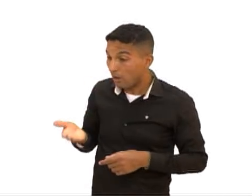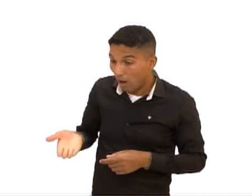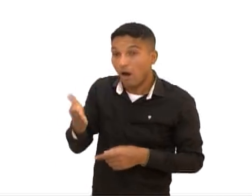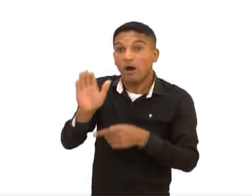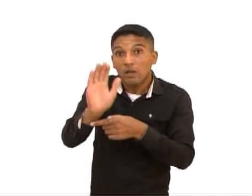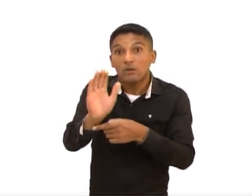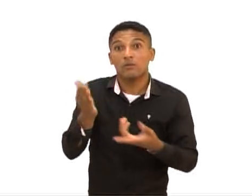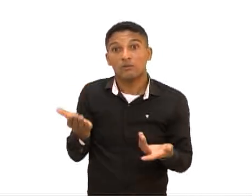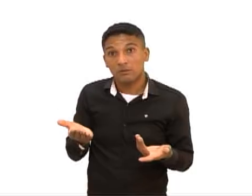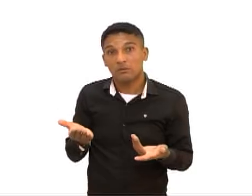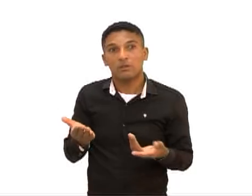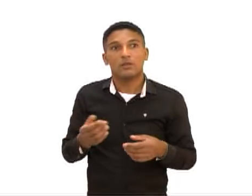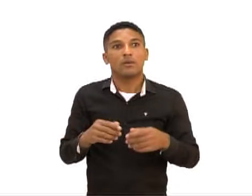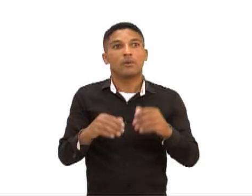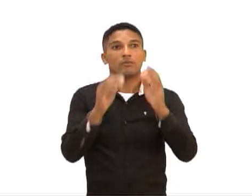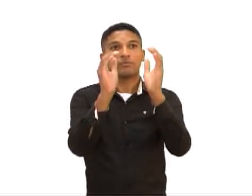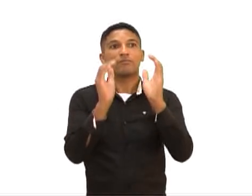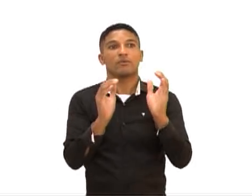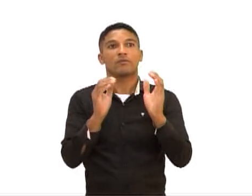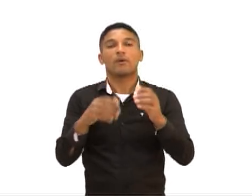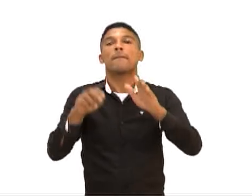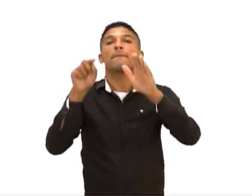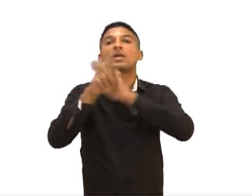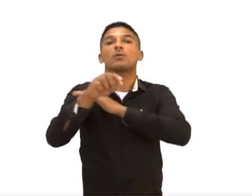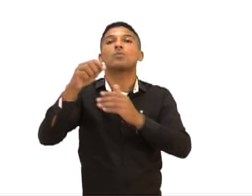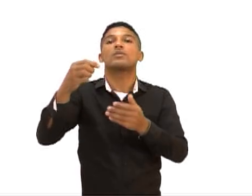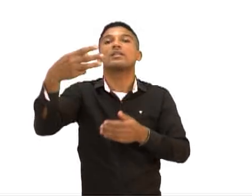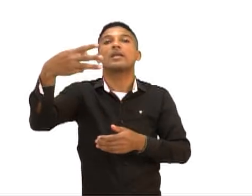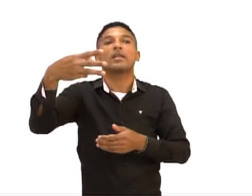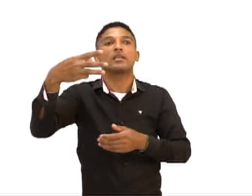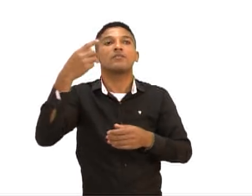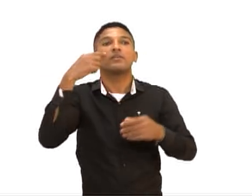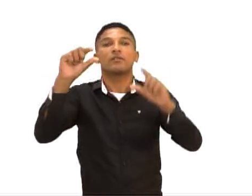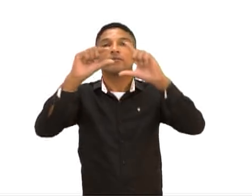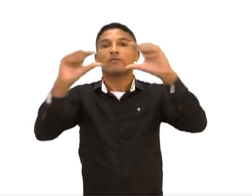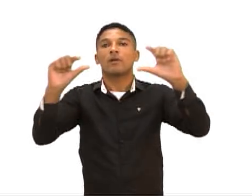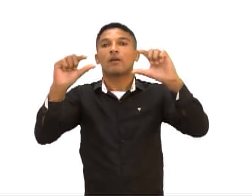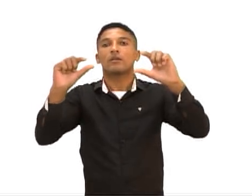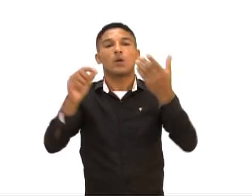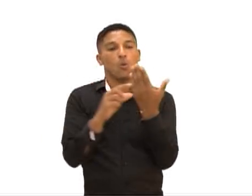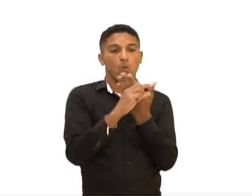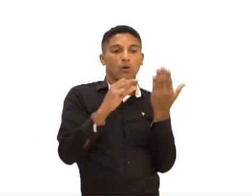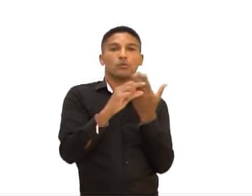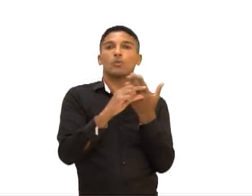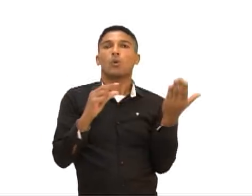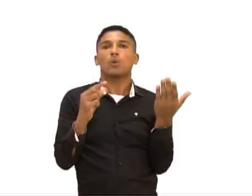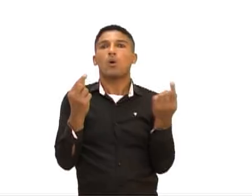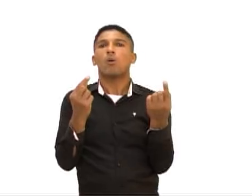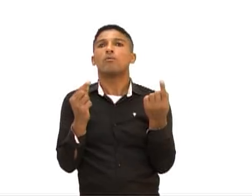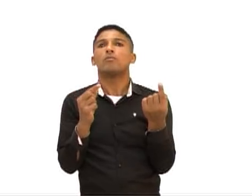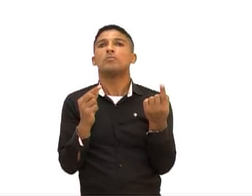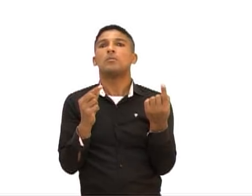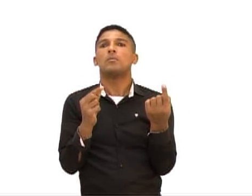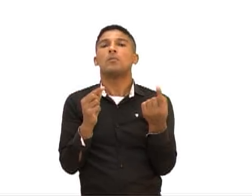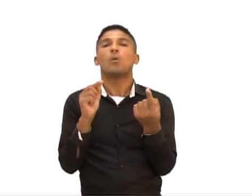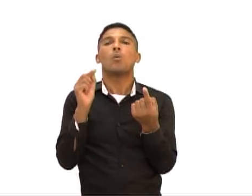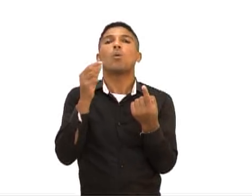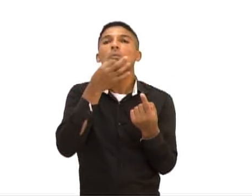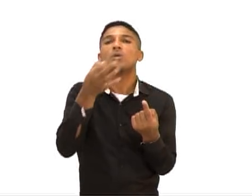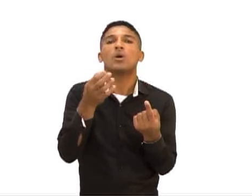intenção do autor? Exprimir uma ordem com viés obrigatório ou exprimir um conselho,